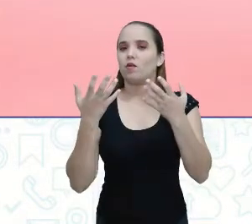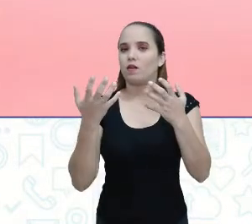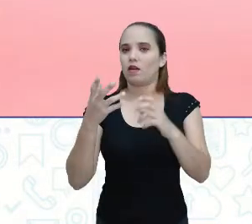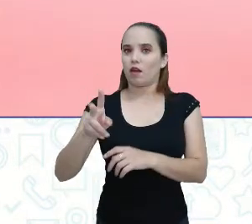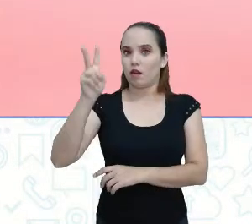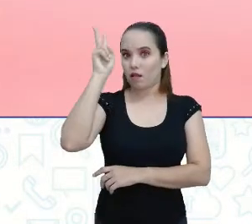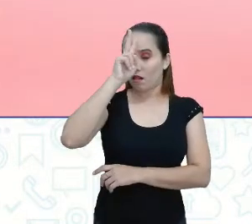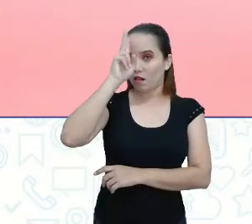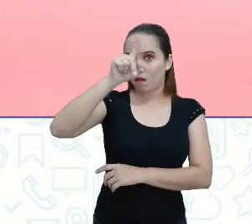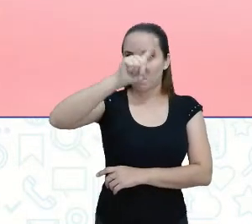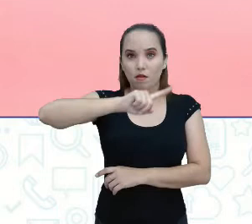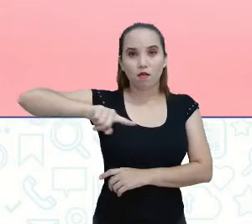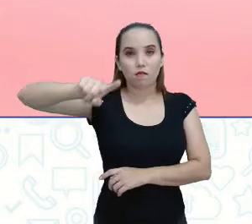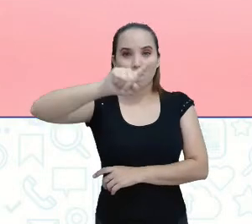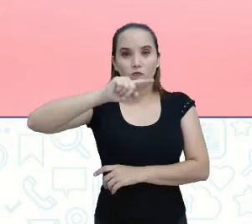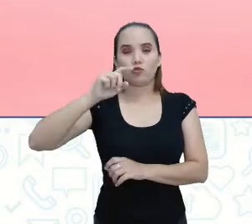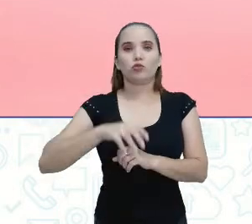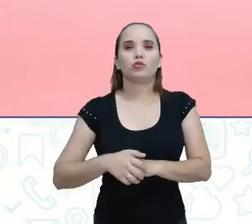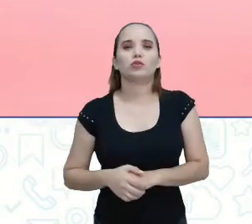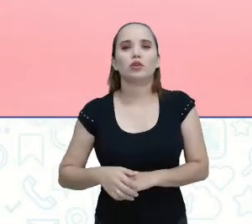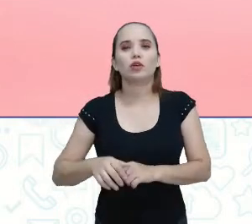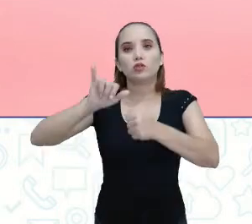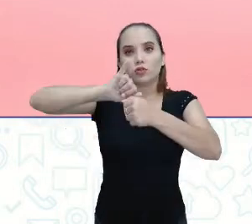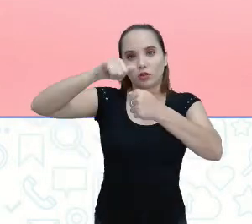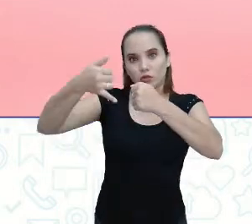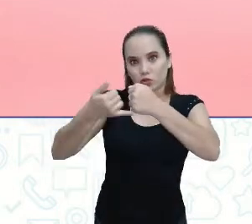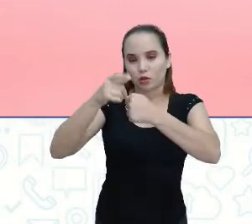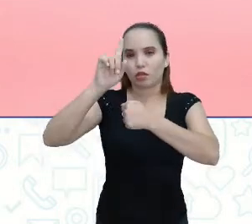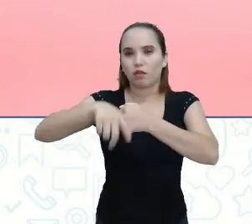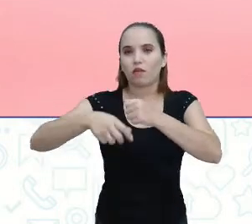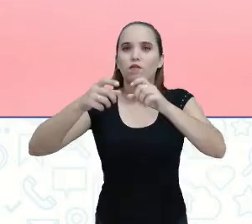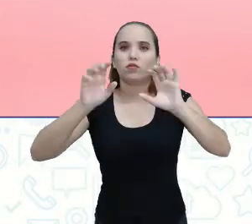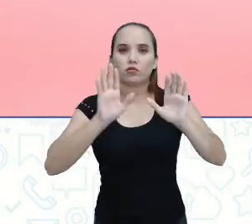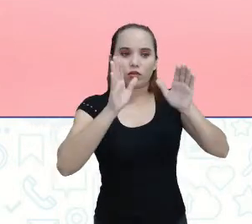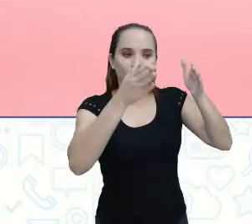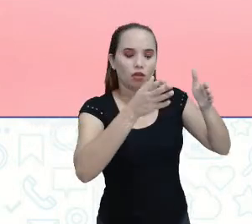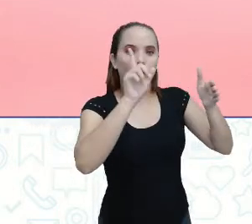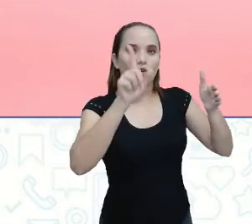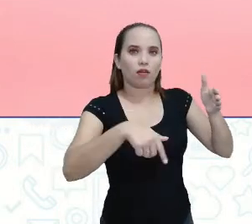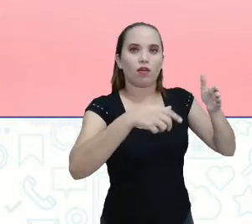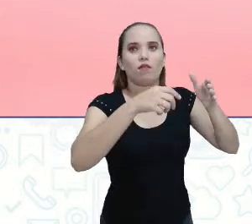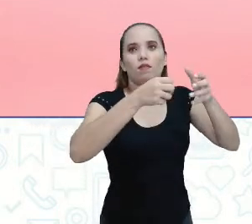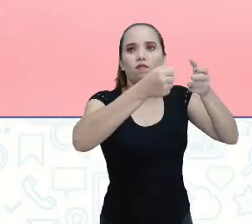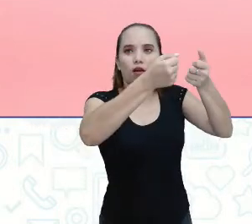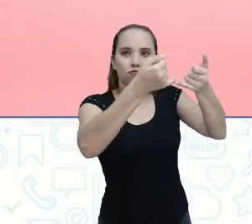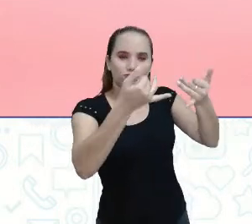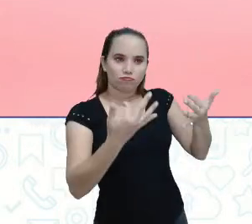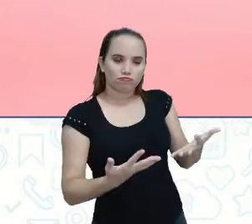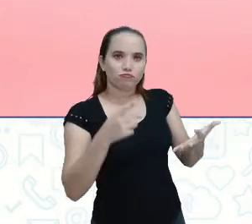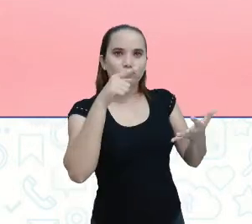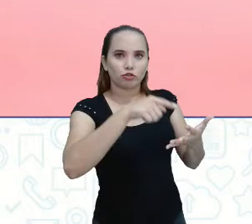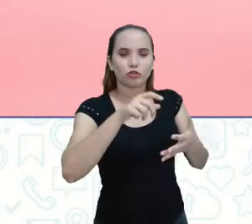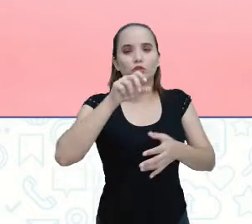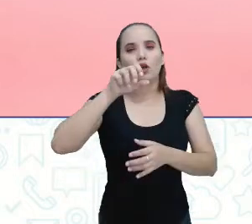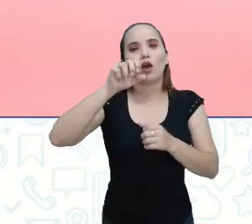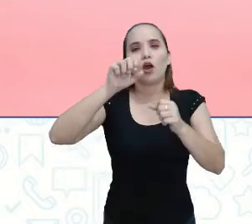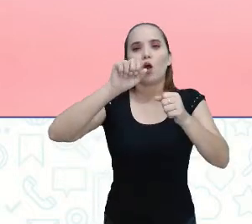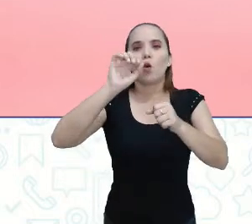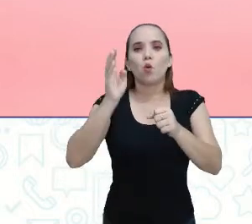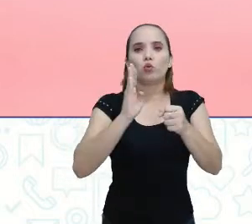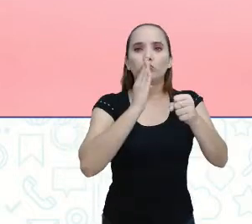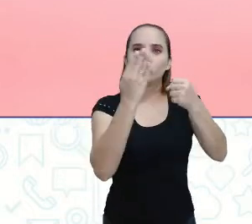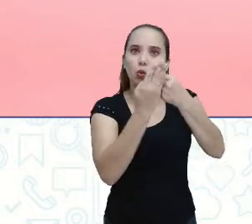são a classe de palavra que vão caracterizar os substantivos. Não só os substantivos, né?